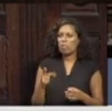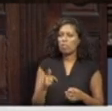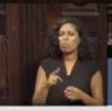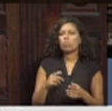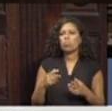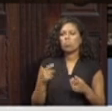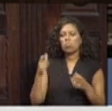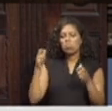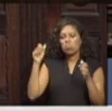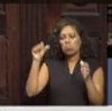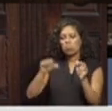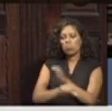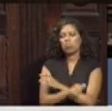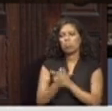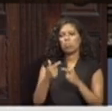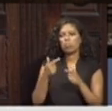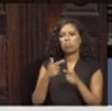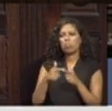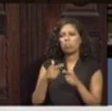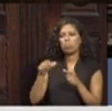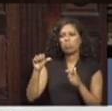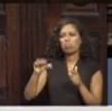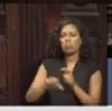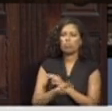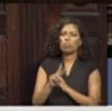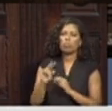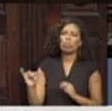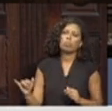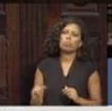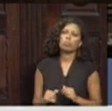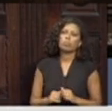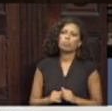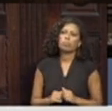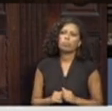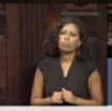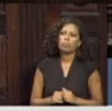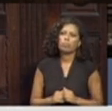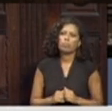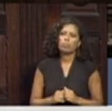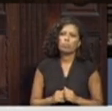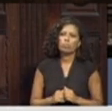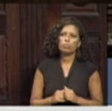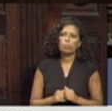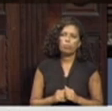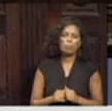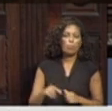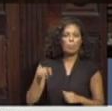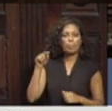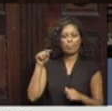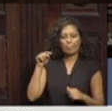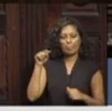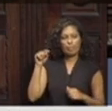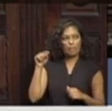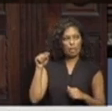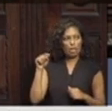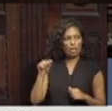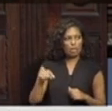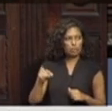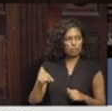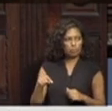se movimentar, guerras de facções, um município que não está mais, parece que no estado do Rio de Janeiro, no